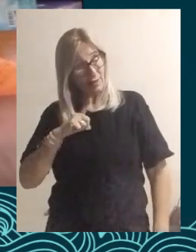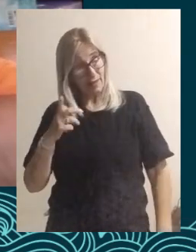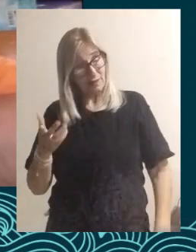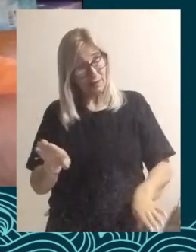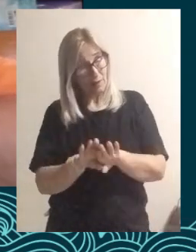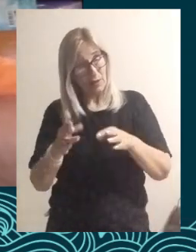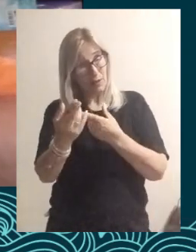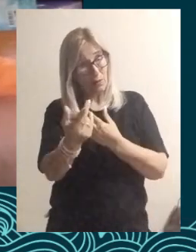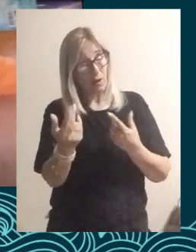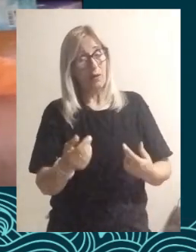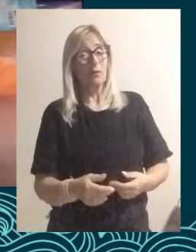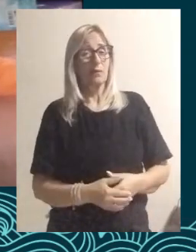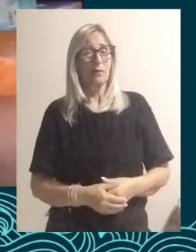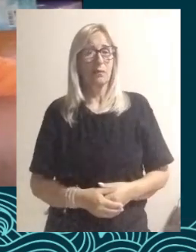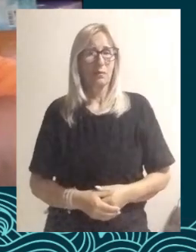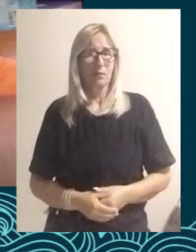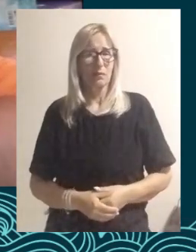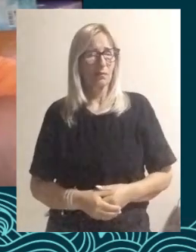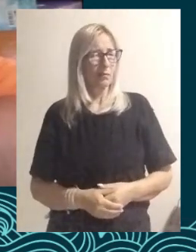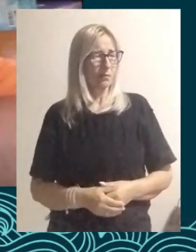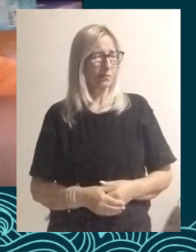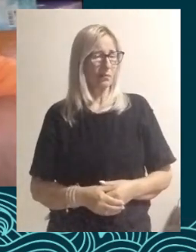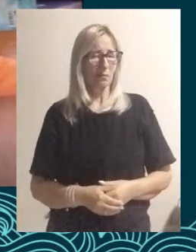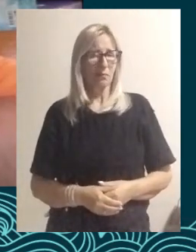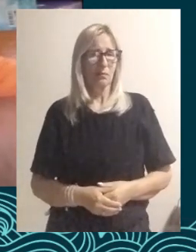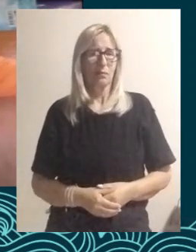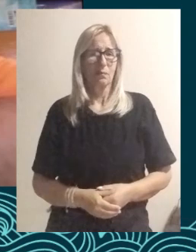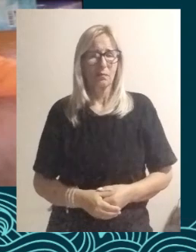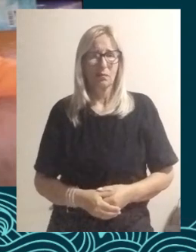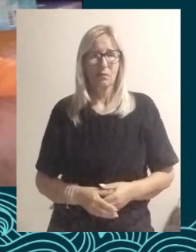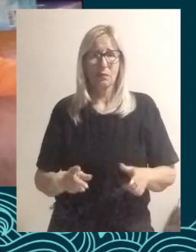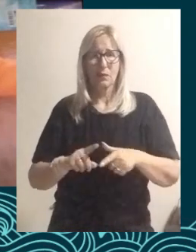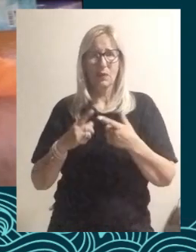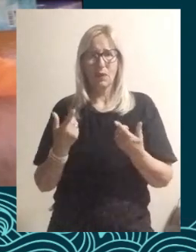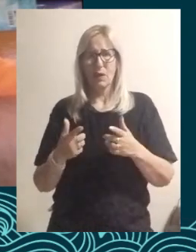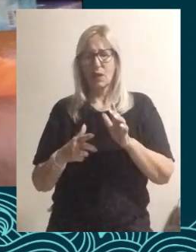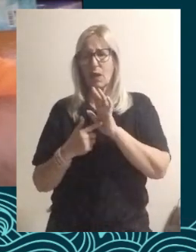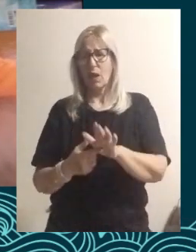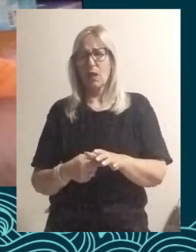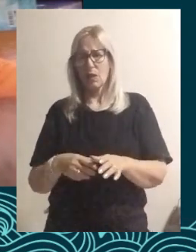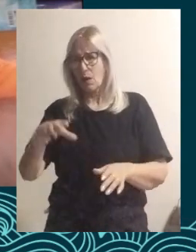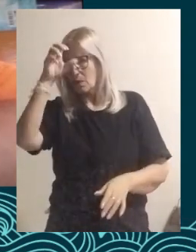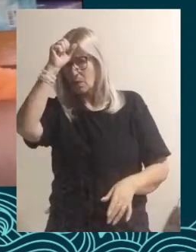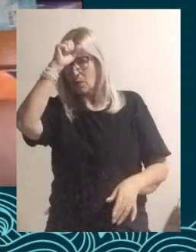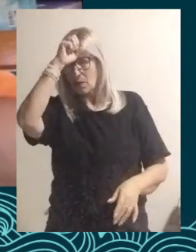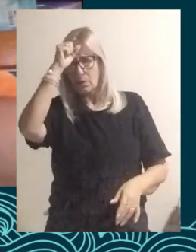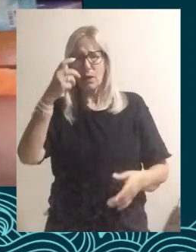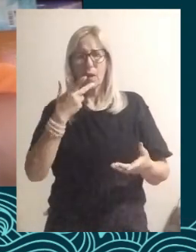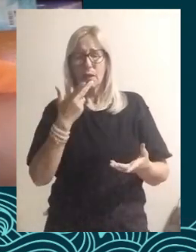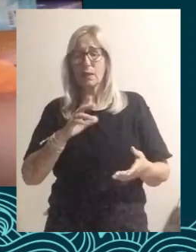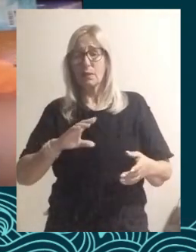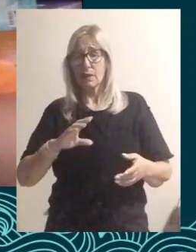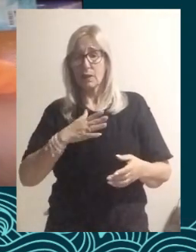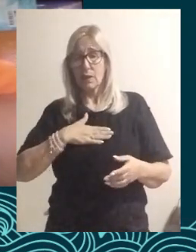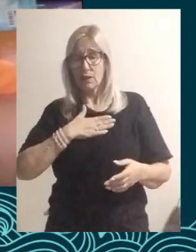ao prazer é uma coisa que é muito é, tabu Nova. para as mulheres, né? A gente Sim. não tem direito, a gente